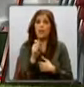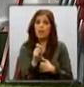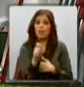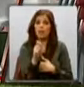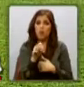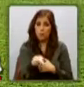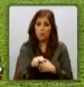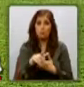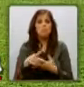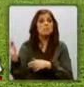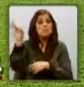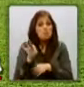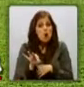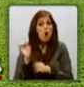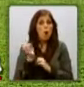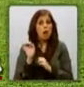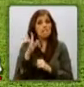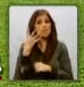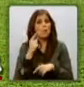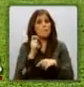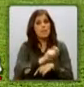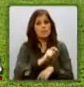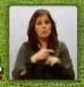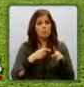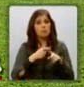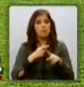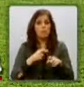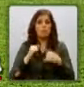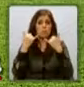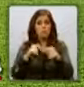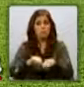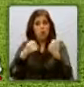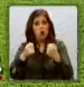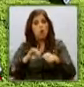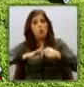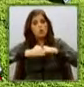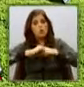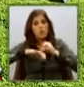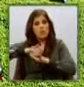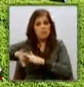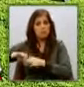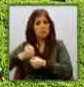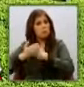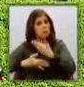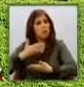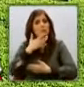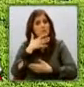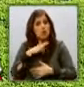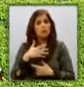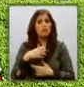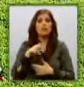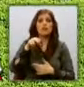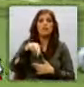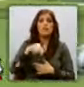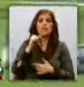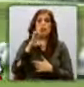C meses e meio depois de se ter lesionado com gravidade no joelho direito o médio já trabalha há alguns dias sem limitações já Nico gaitan